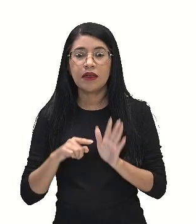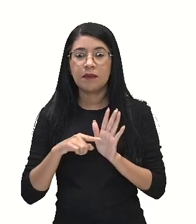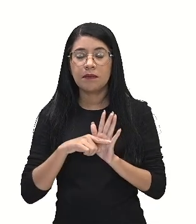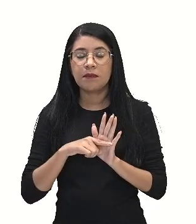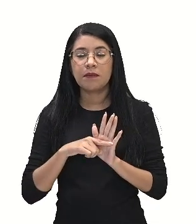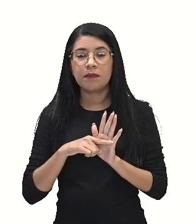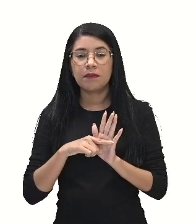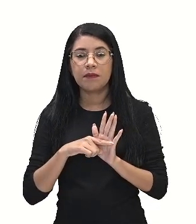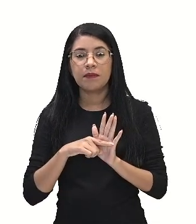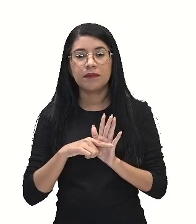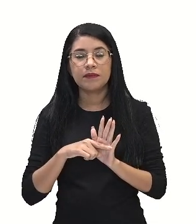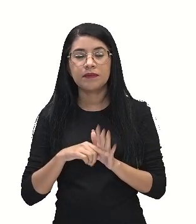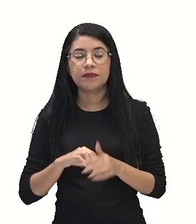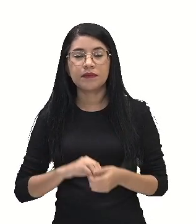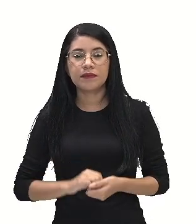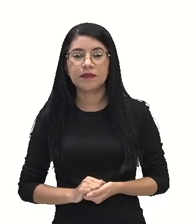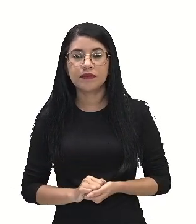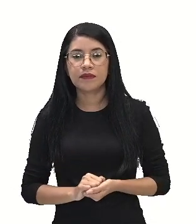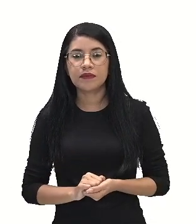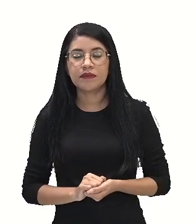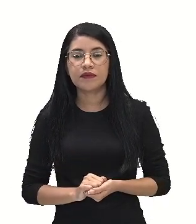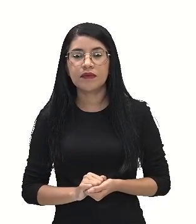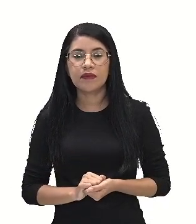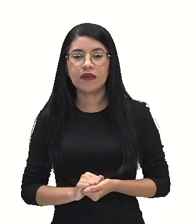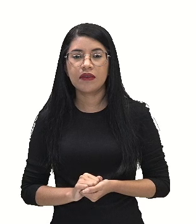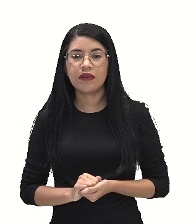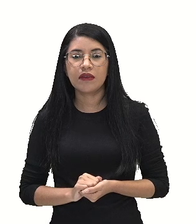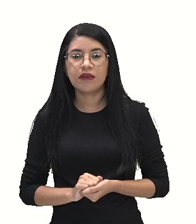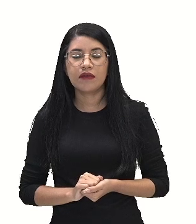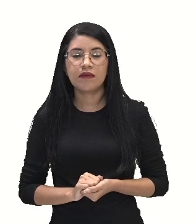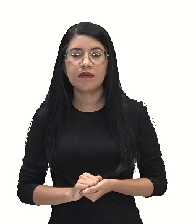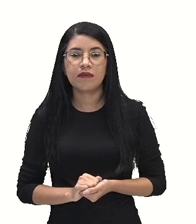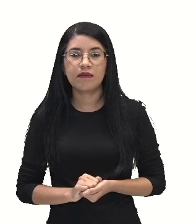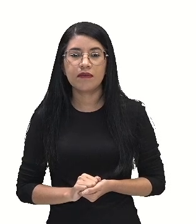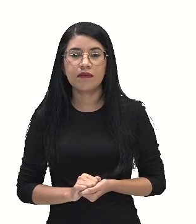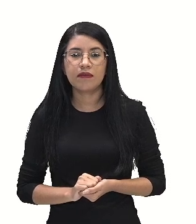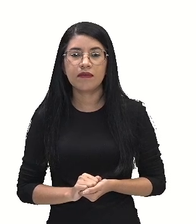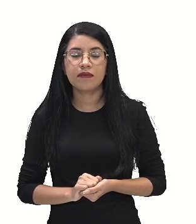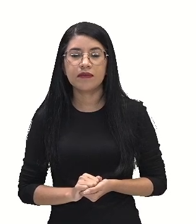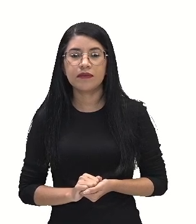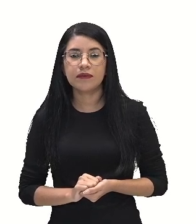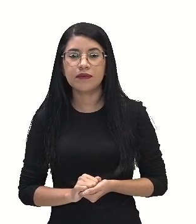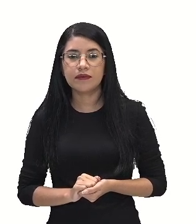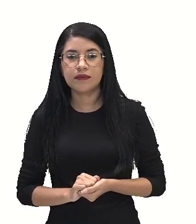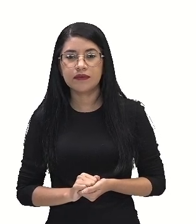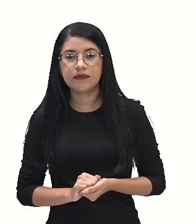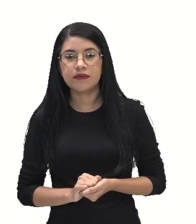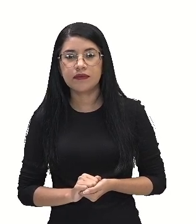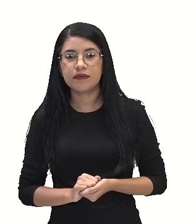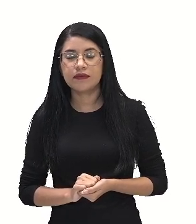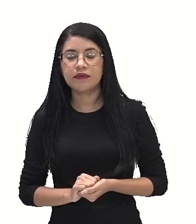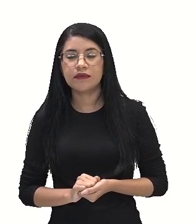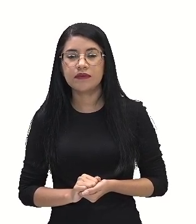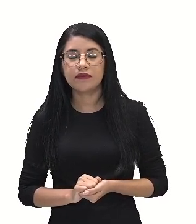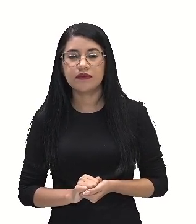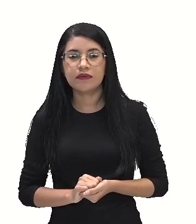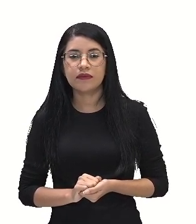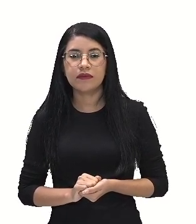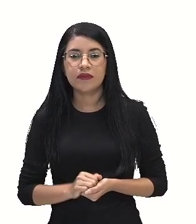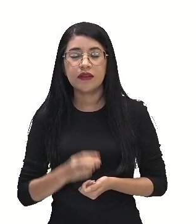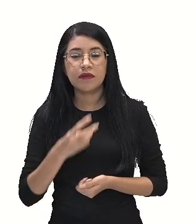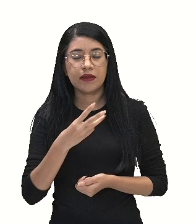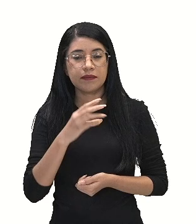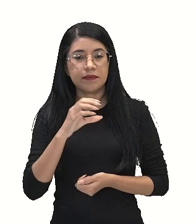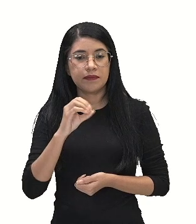Menos 2 vezes 10 vezes 15. 10 vezes 15 é 150. O dobro de 150